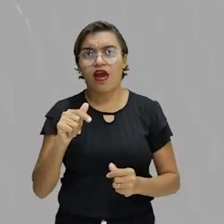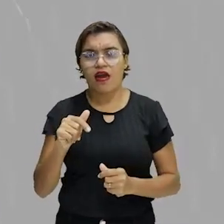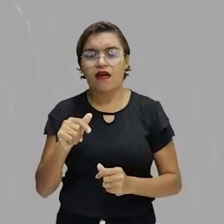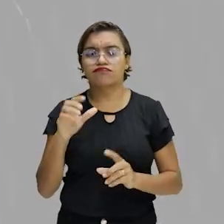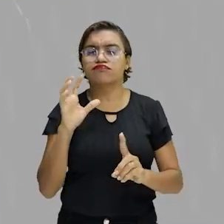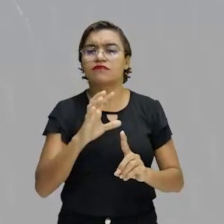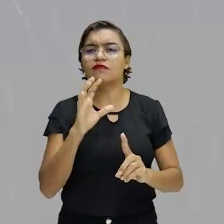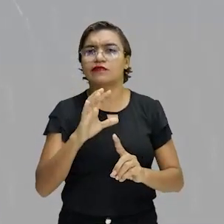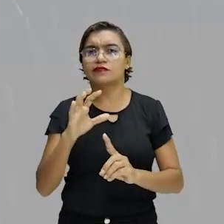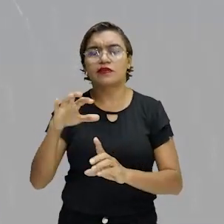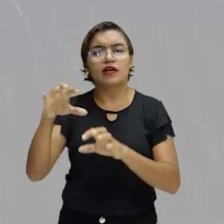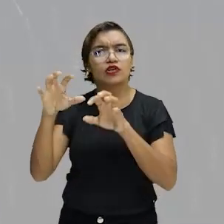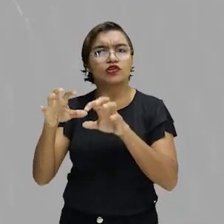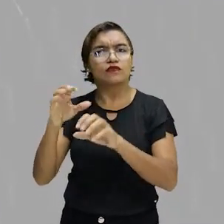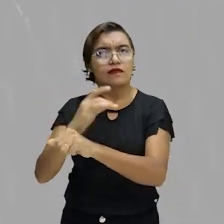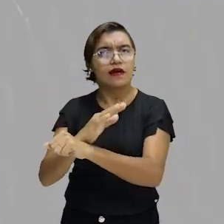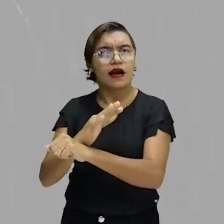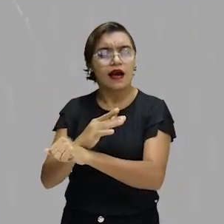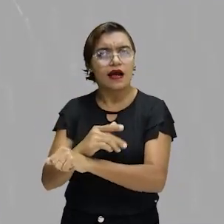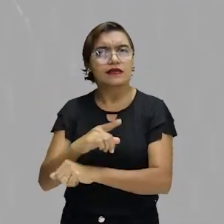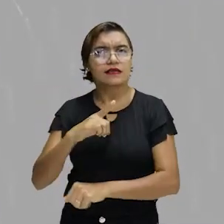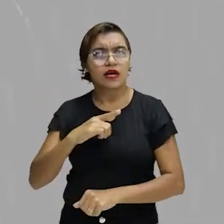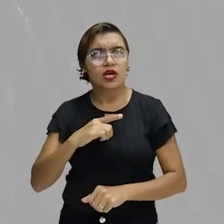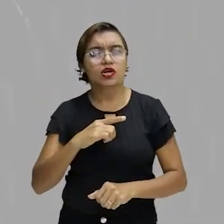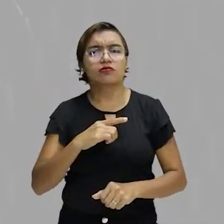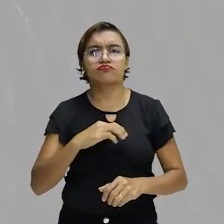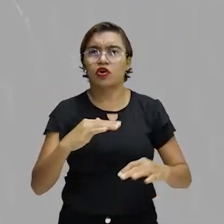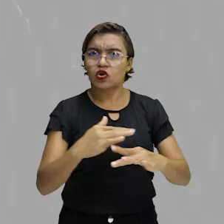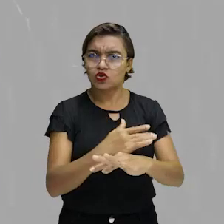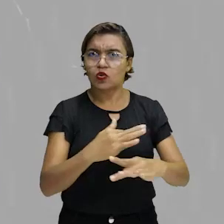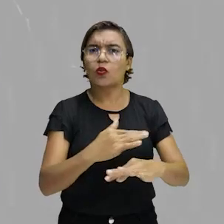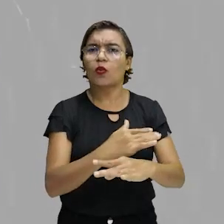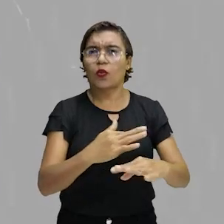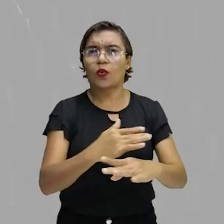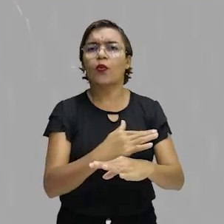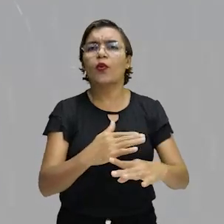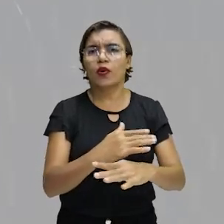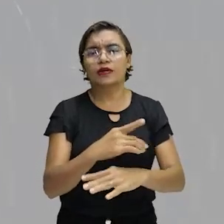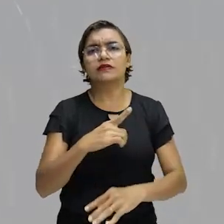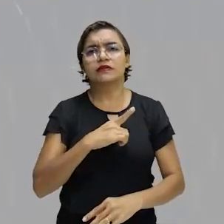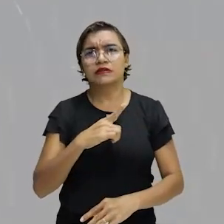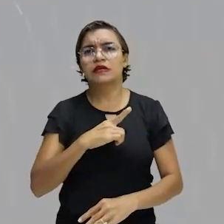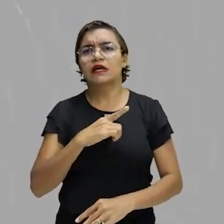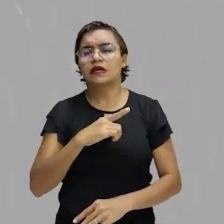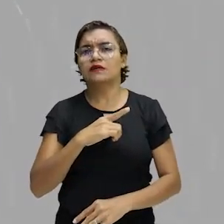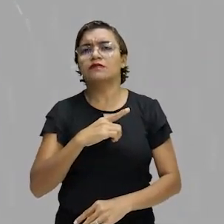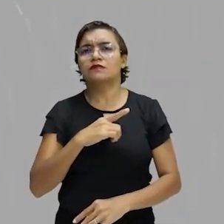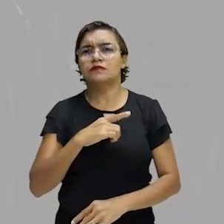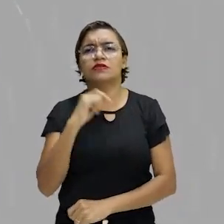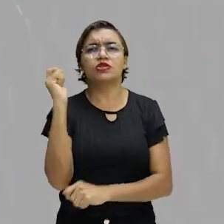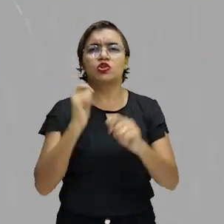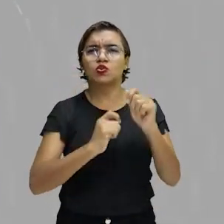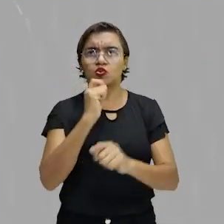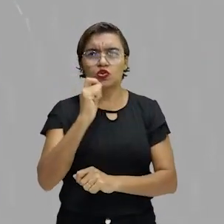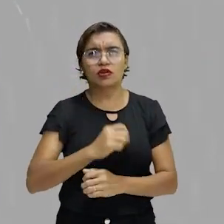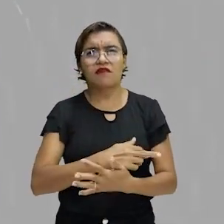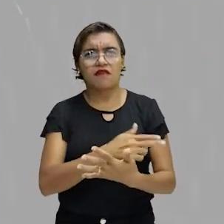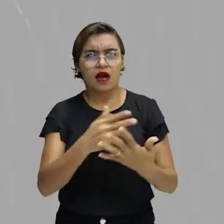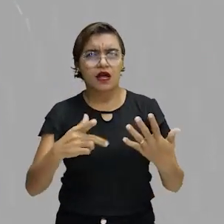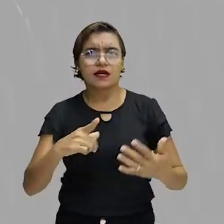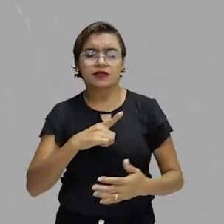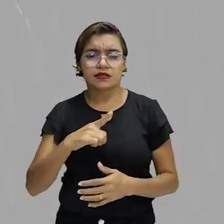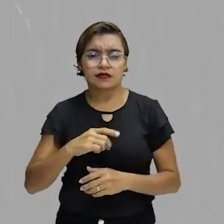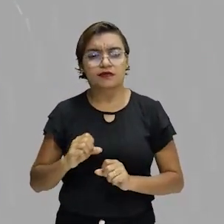ácida muito presente em locais em centros urbanos e onde nós temos uma concentração de indústrias Ok